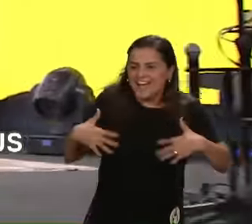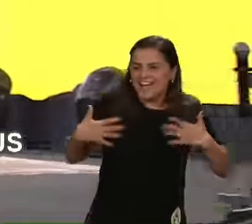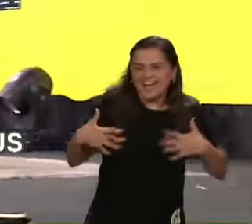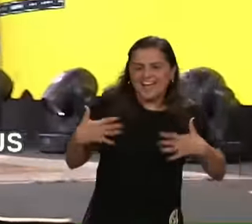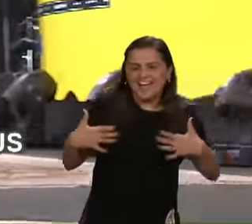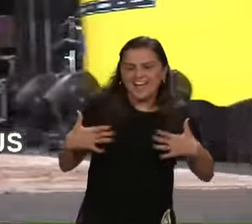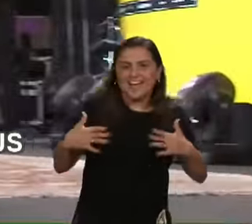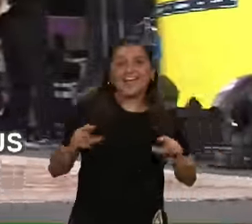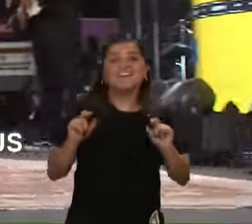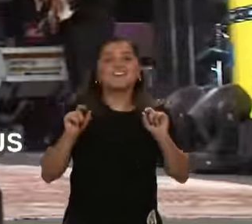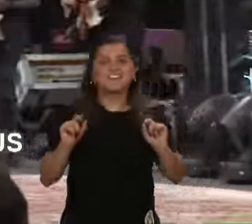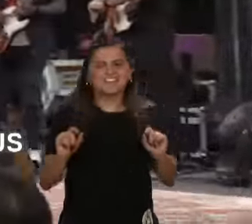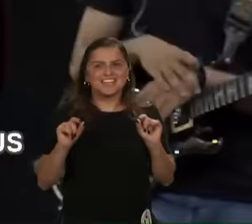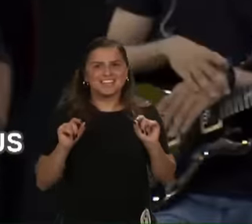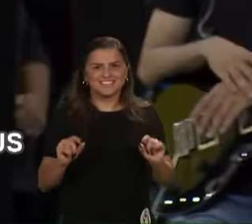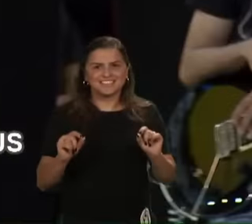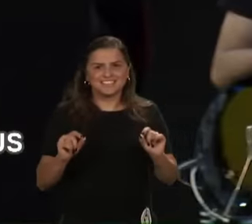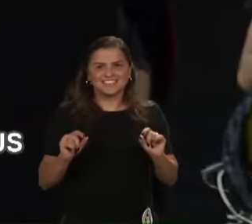alguma coisa o quê?